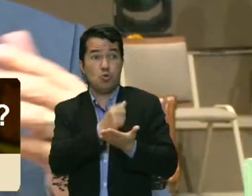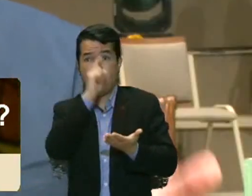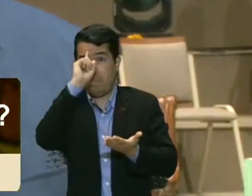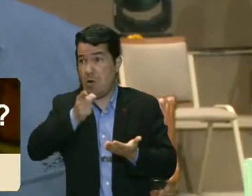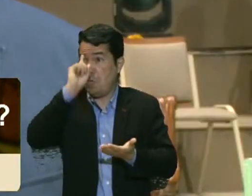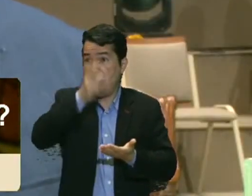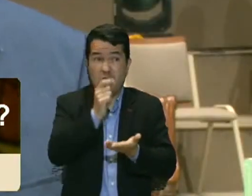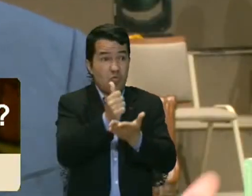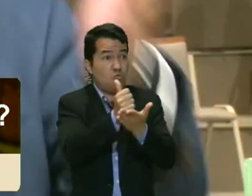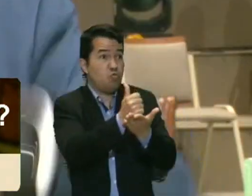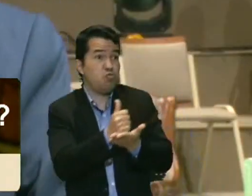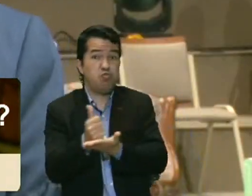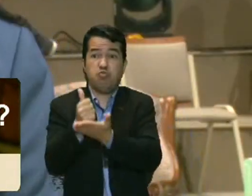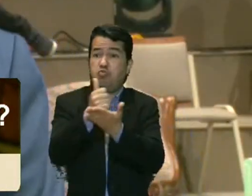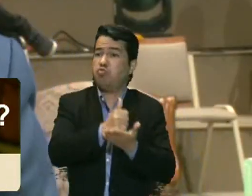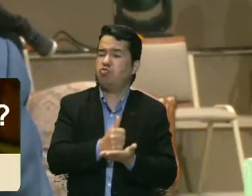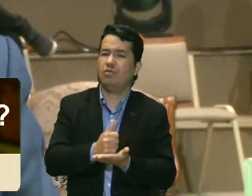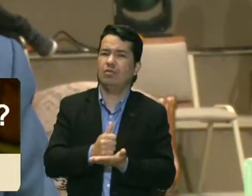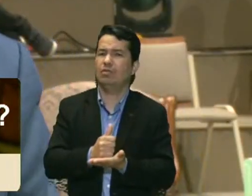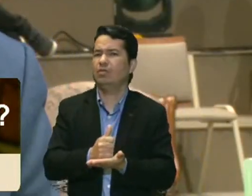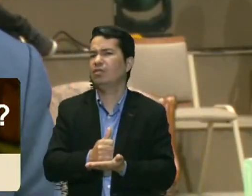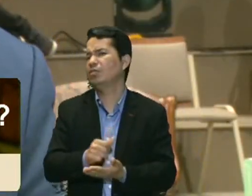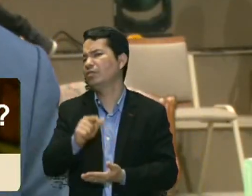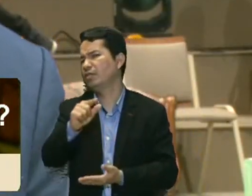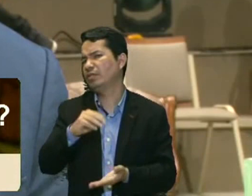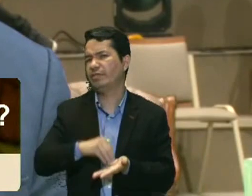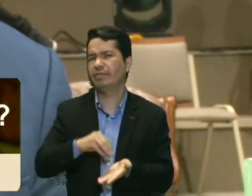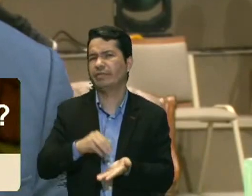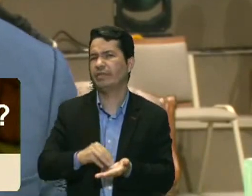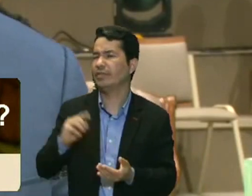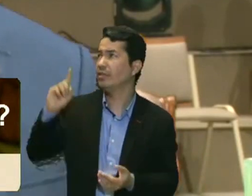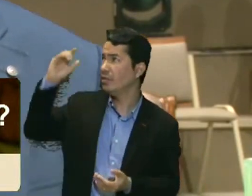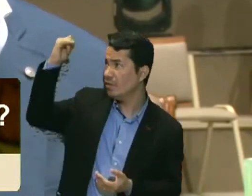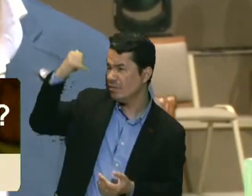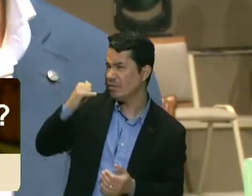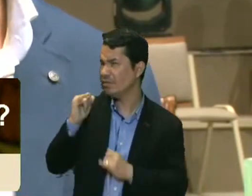pode ouvir de Deus se você nunca ouviu Deus.